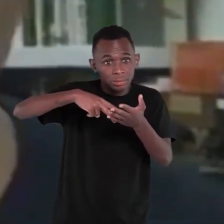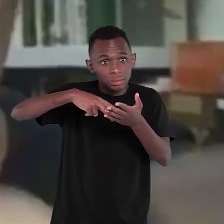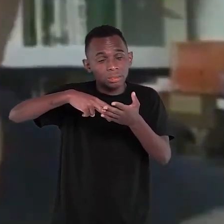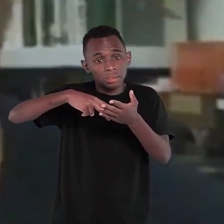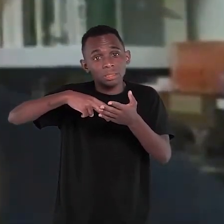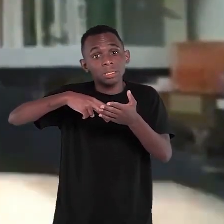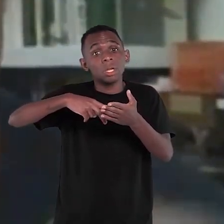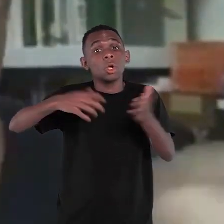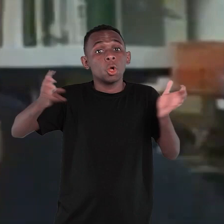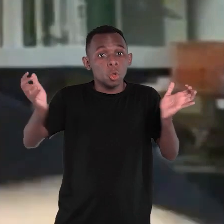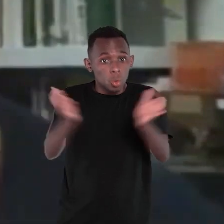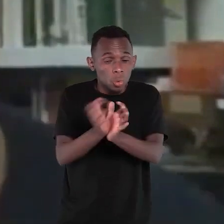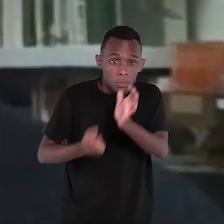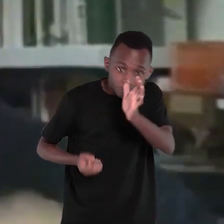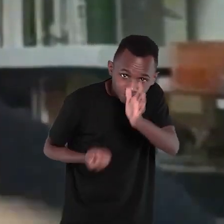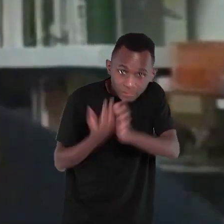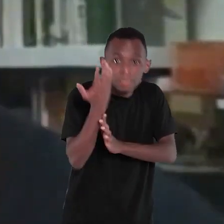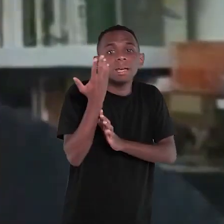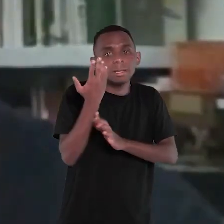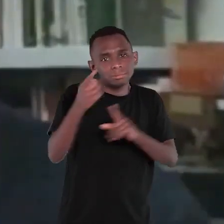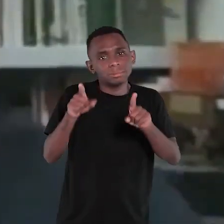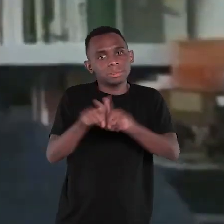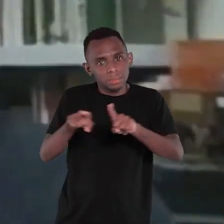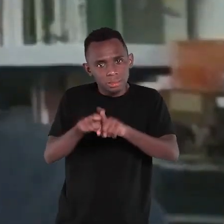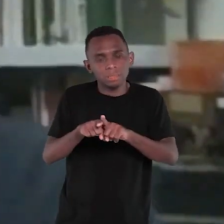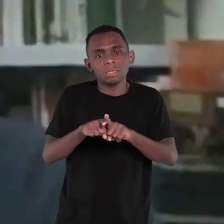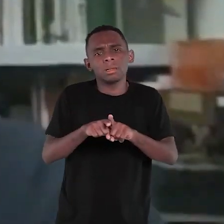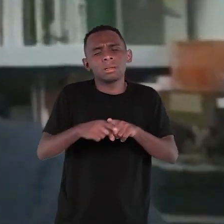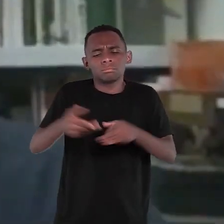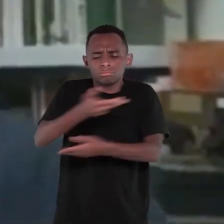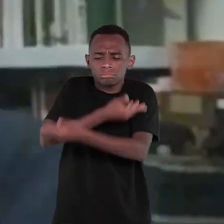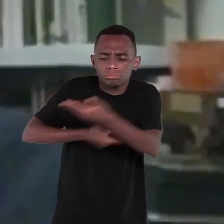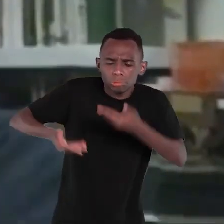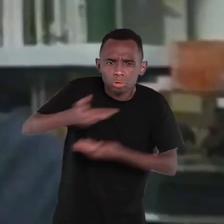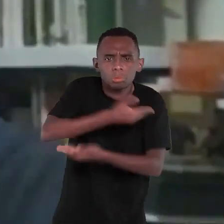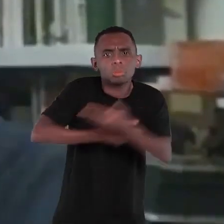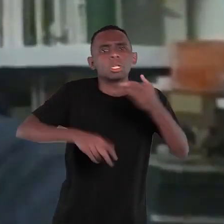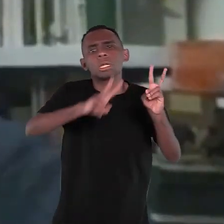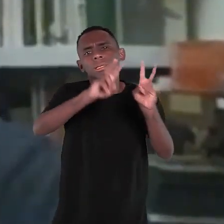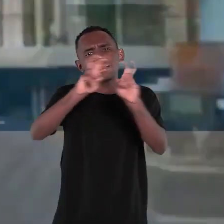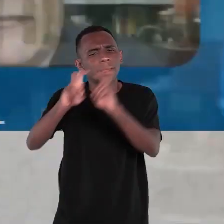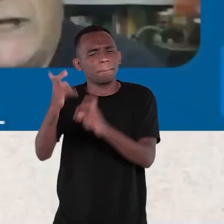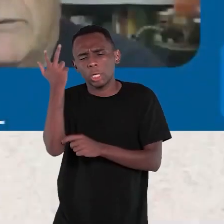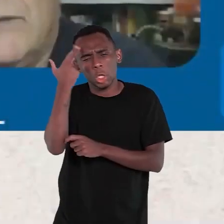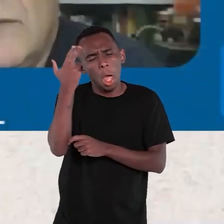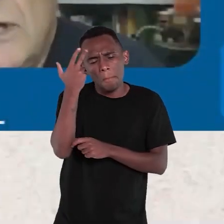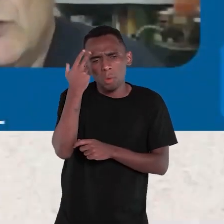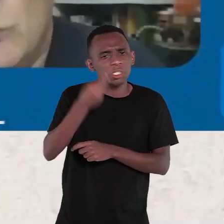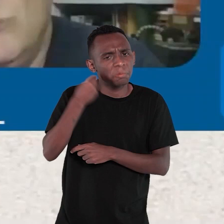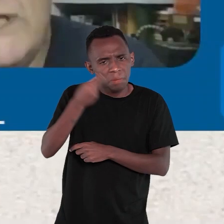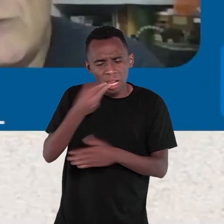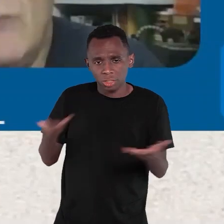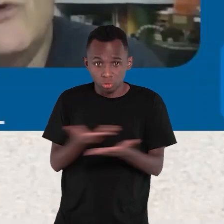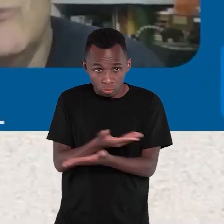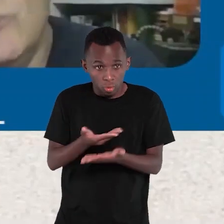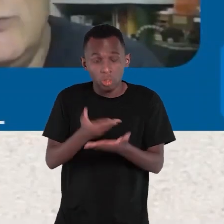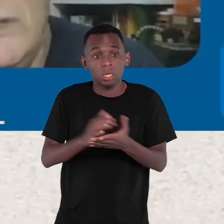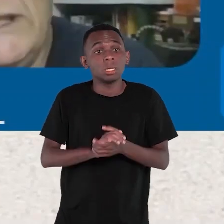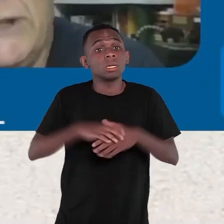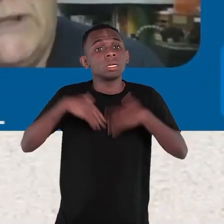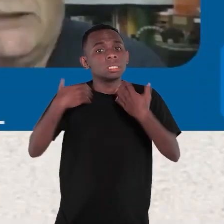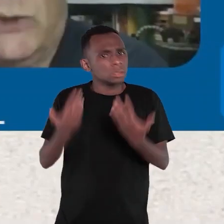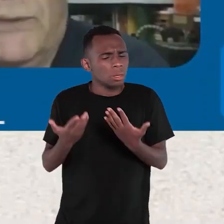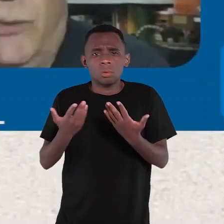para, inclusive, fazer grupos entre si e discutir questões comuns e tal. Então, tudo isso é uso